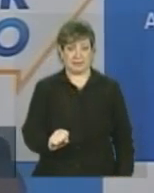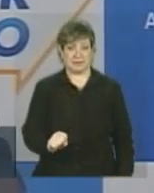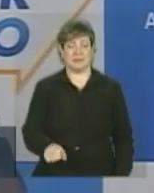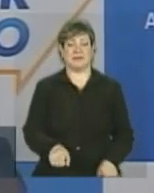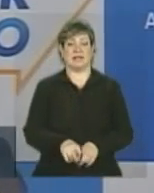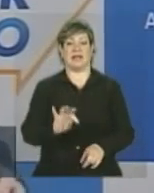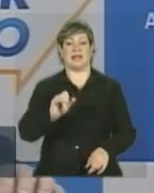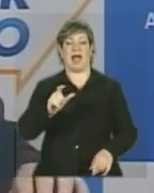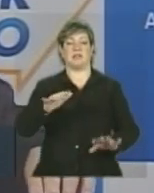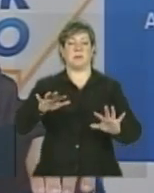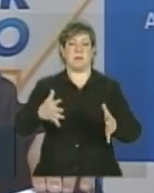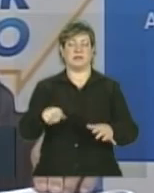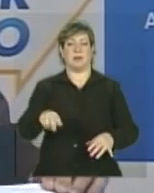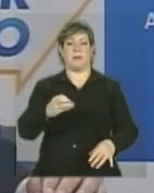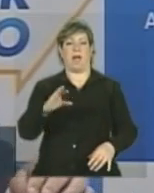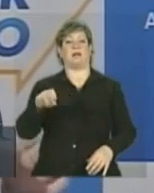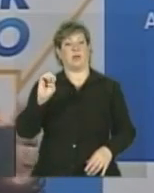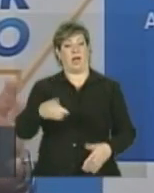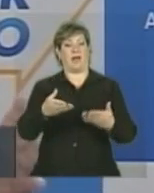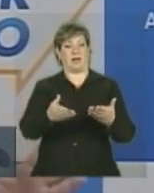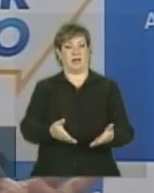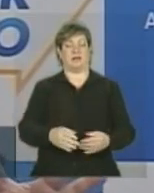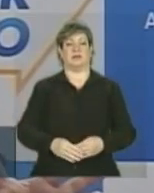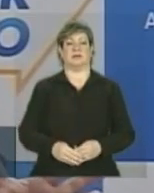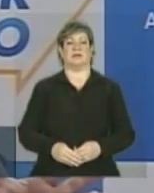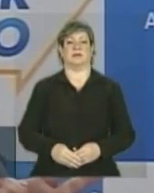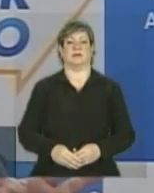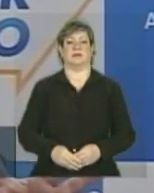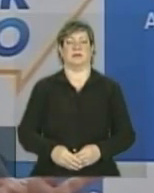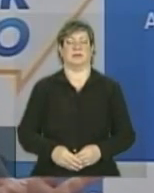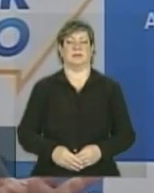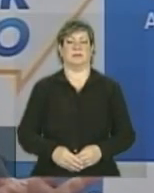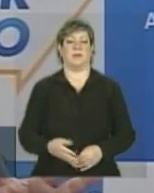e a taxa média de mercado é essa que está aí. Então, nós estamos